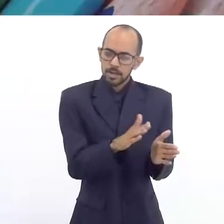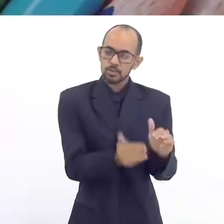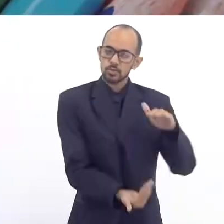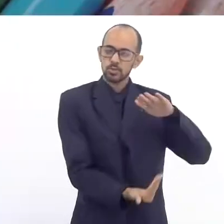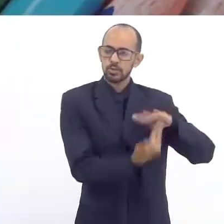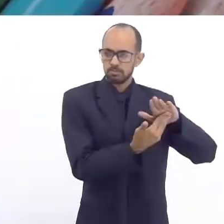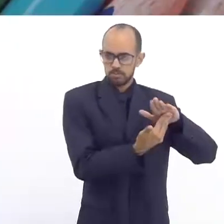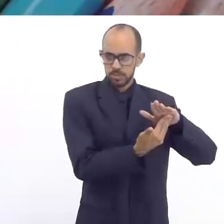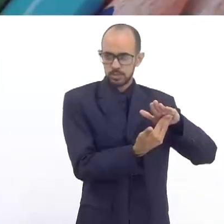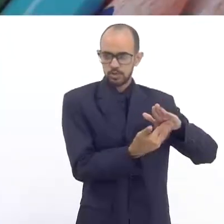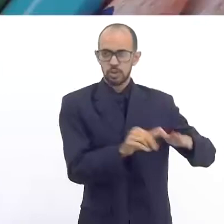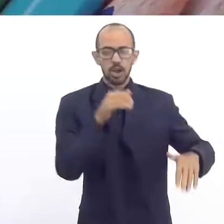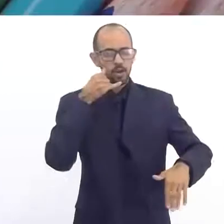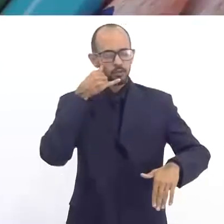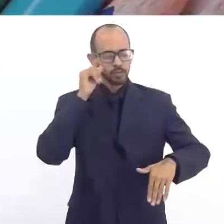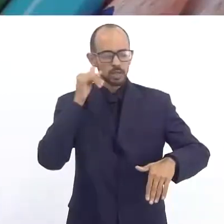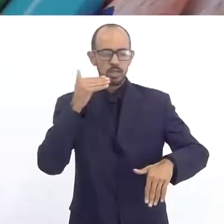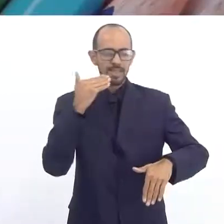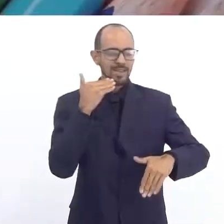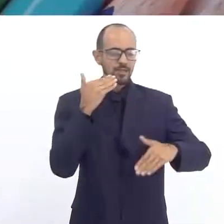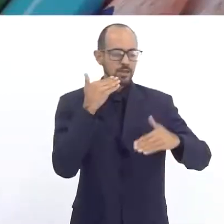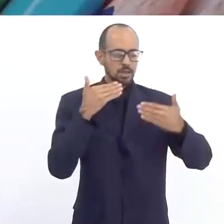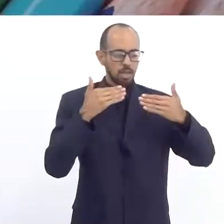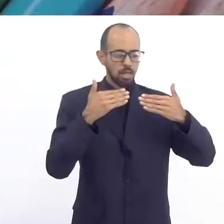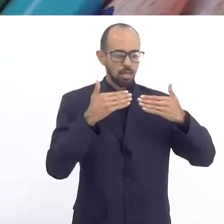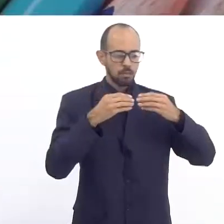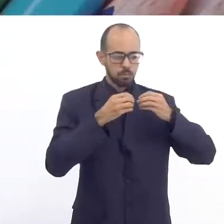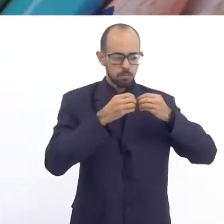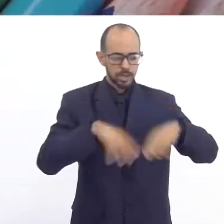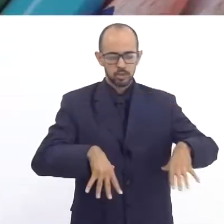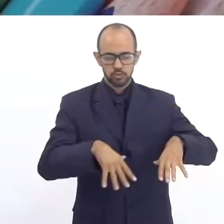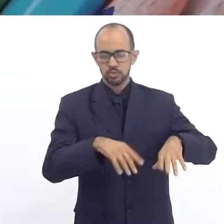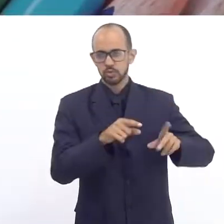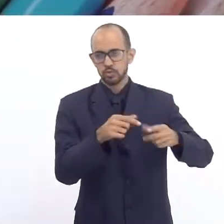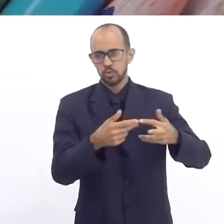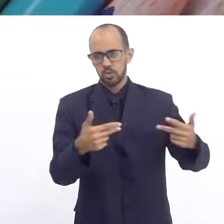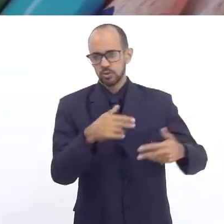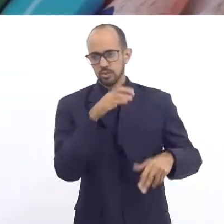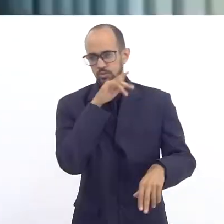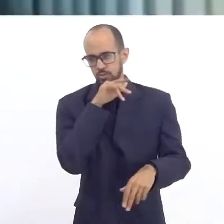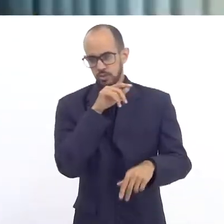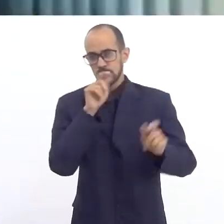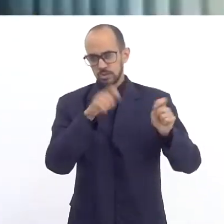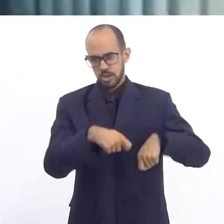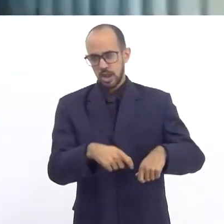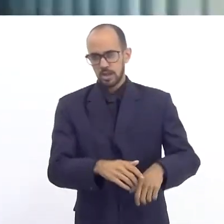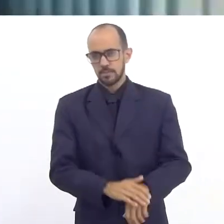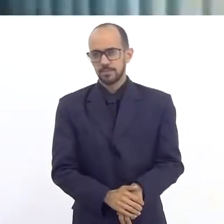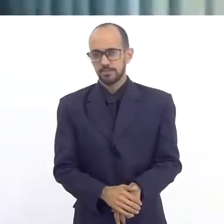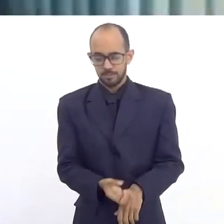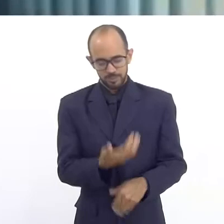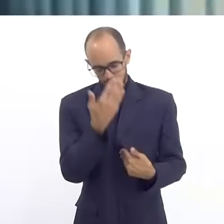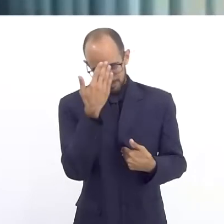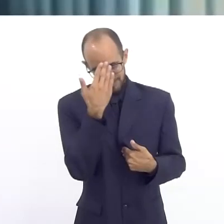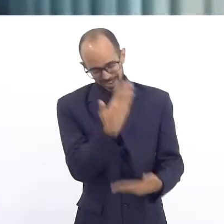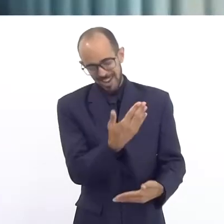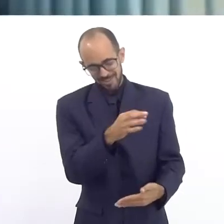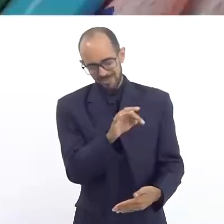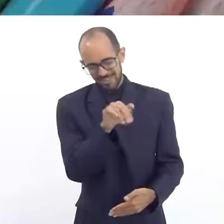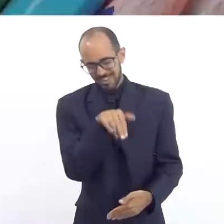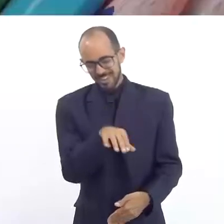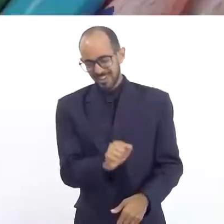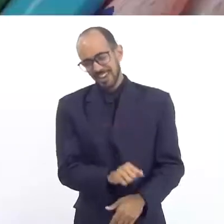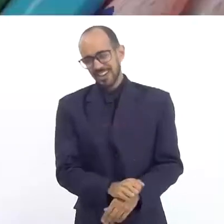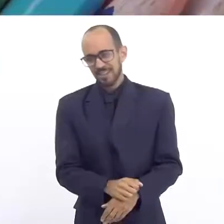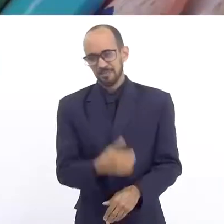mas sem danificar o outro, sem trazer coisas ruins. Exatamente. Isso é possível. Exatamente. Muito